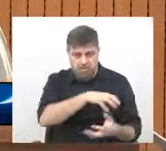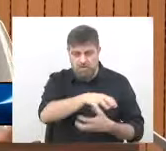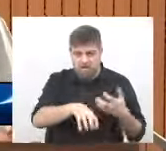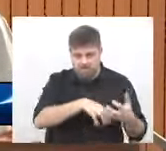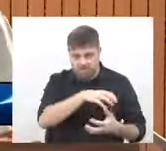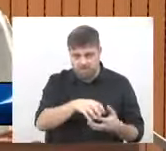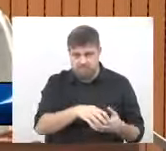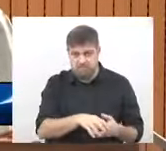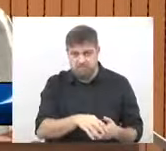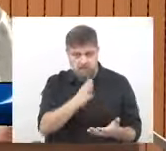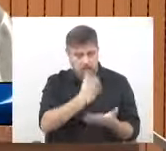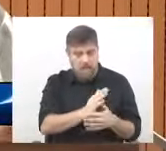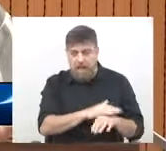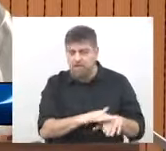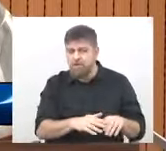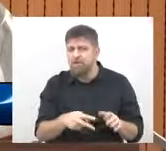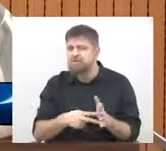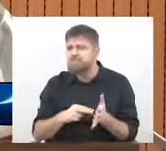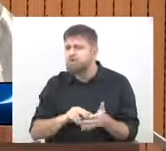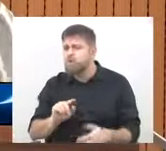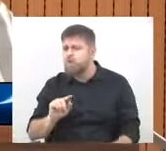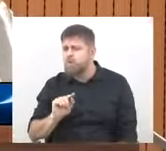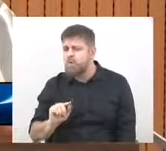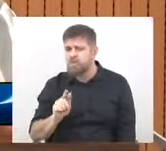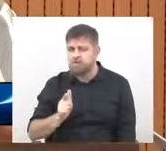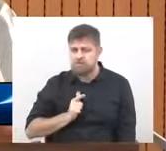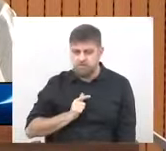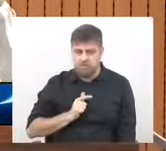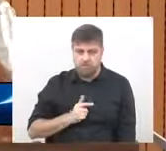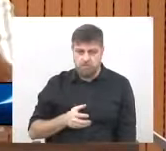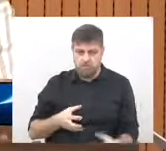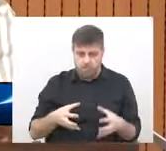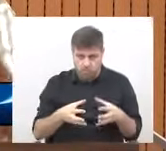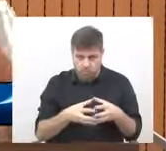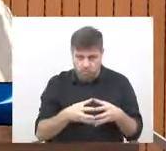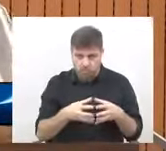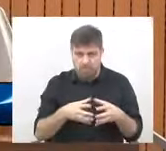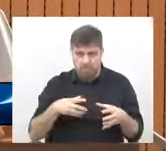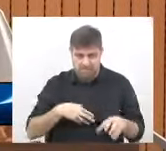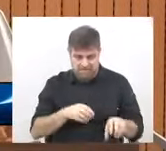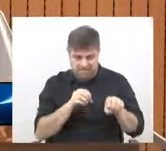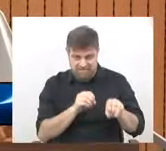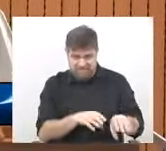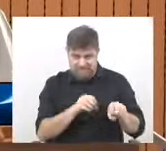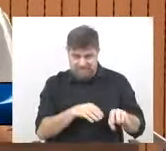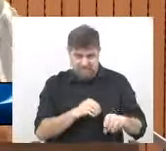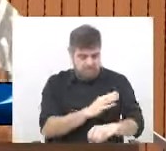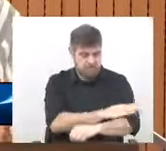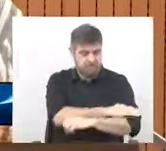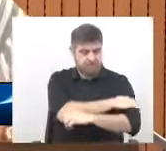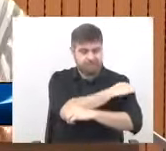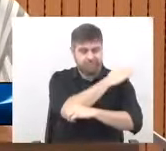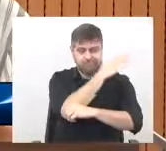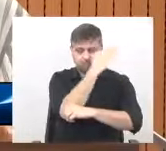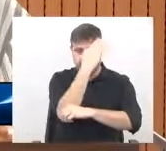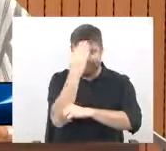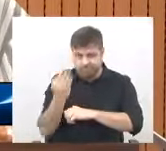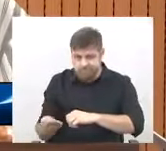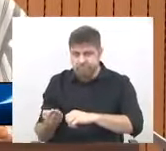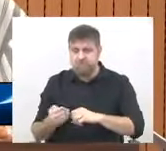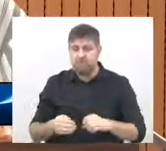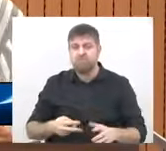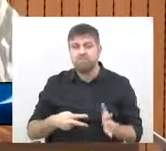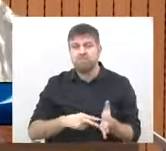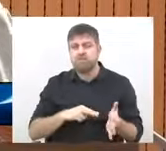AG2 AG3. O que isso significa? É um agrupamento que oferece ensino em período integral. O que isso significa?